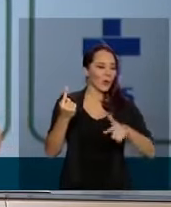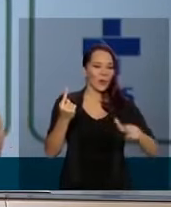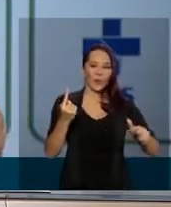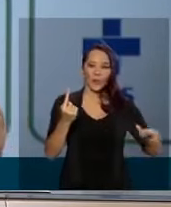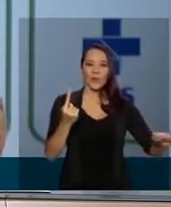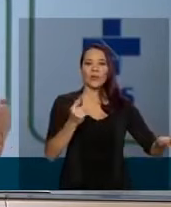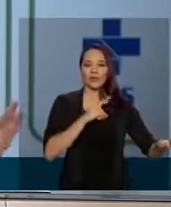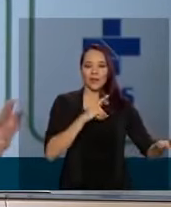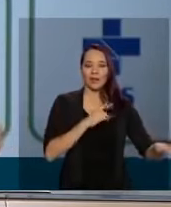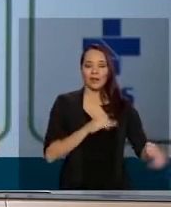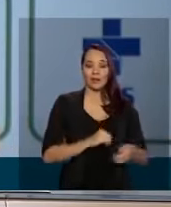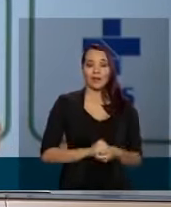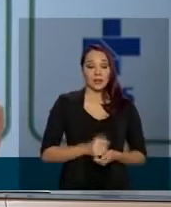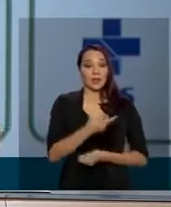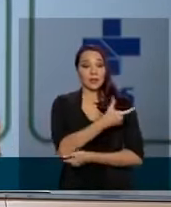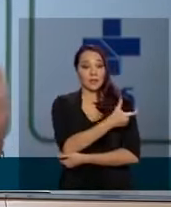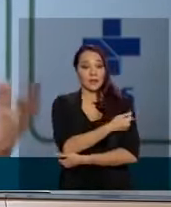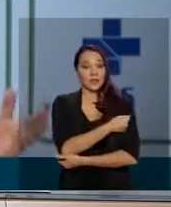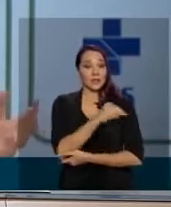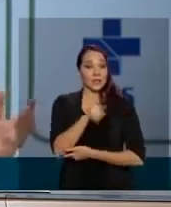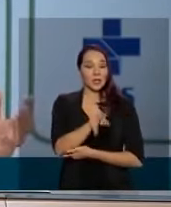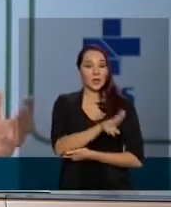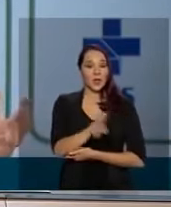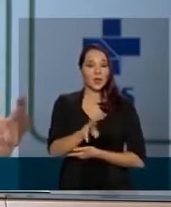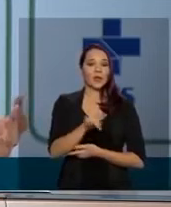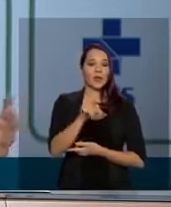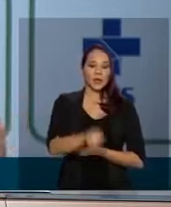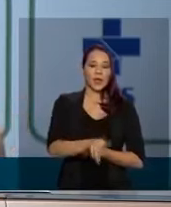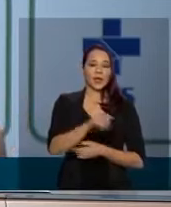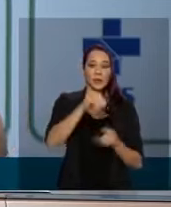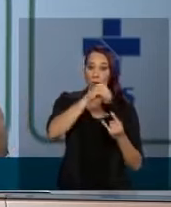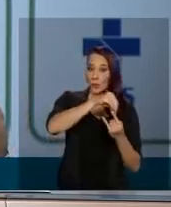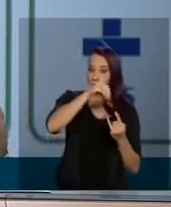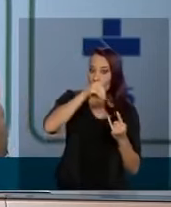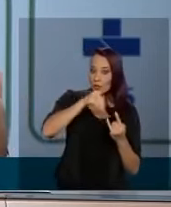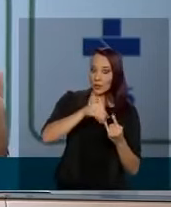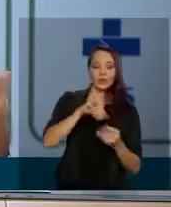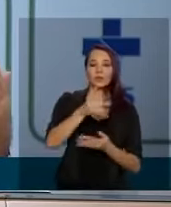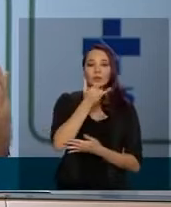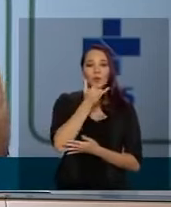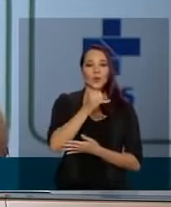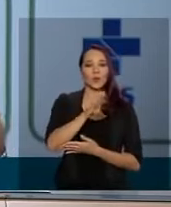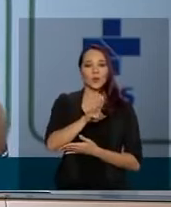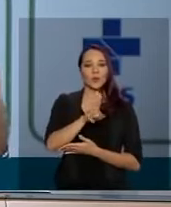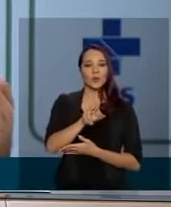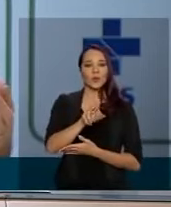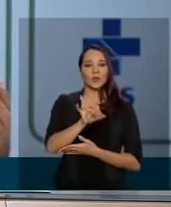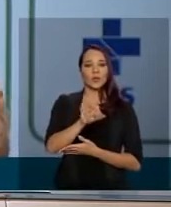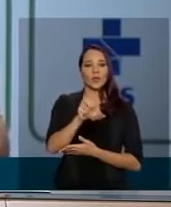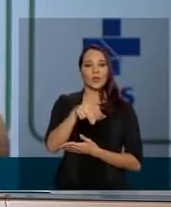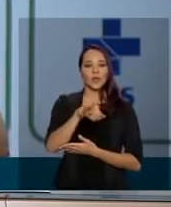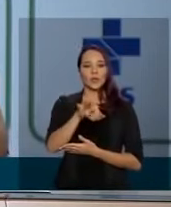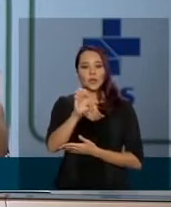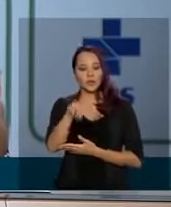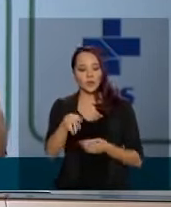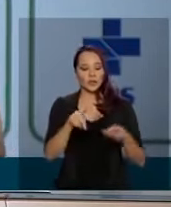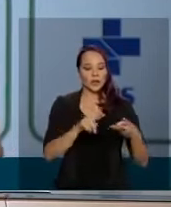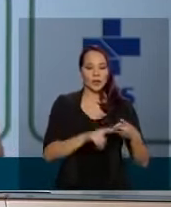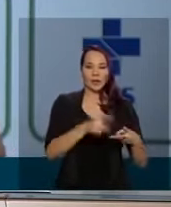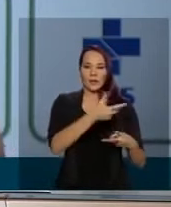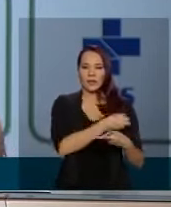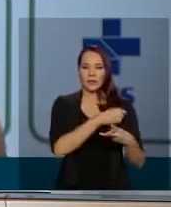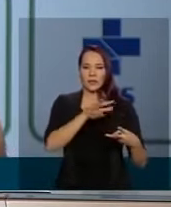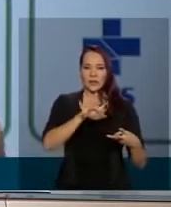vacinas, temos a vacina, a chamada vacina do Instituto Butantan, temos a vacina da Moderna, tem a vacina